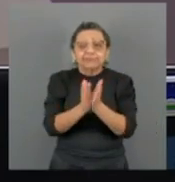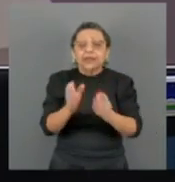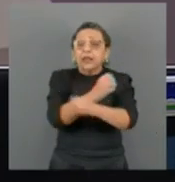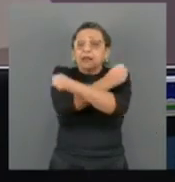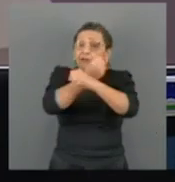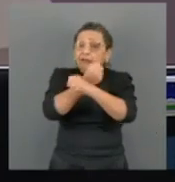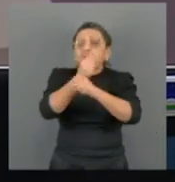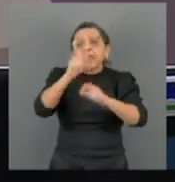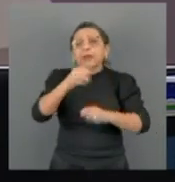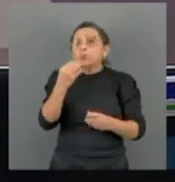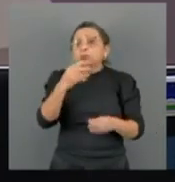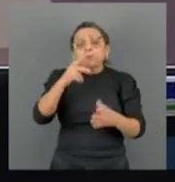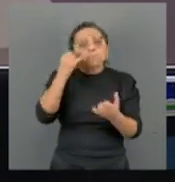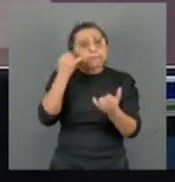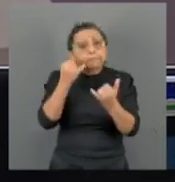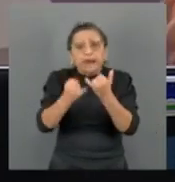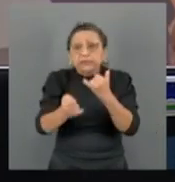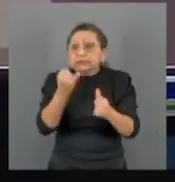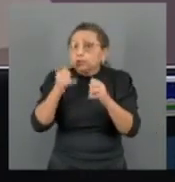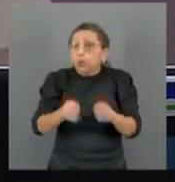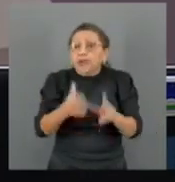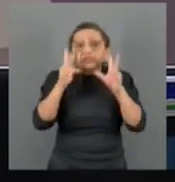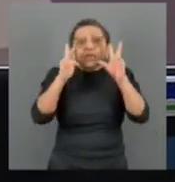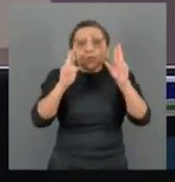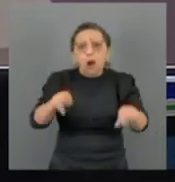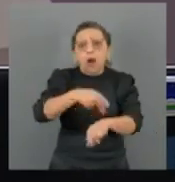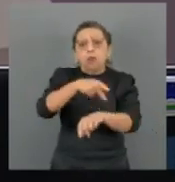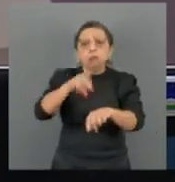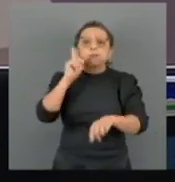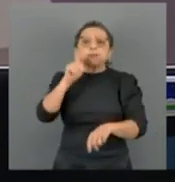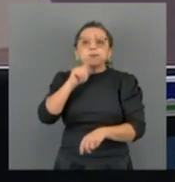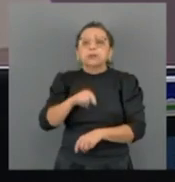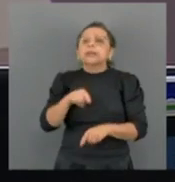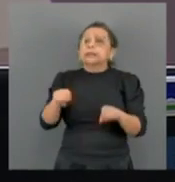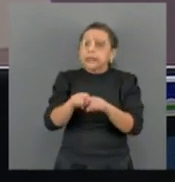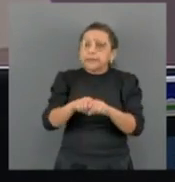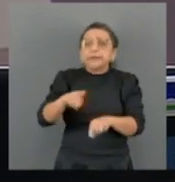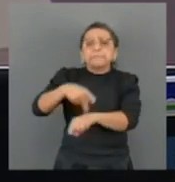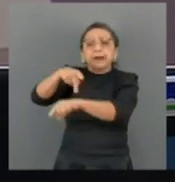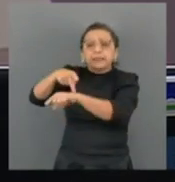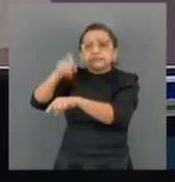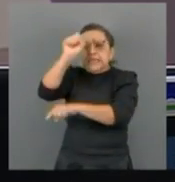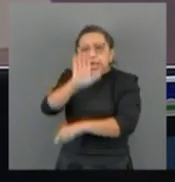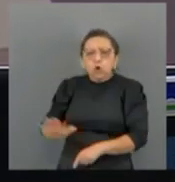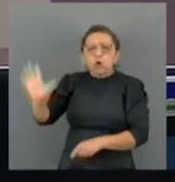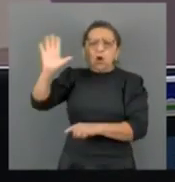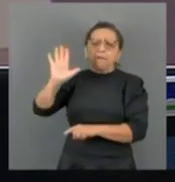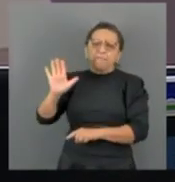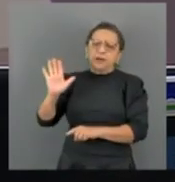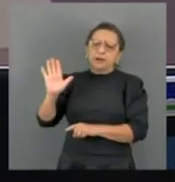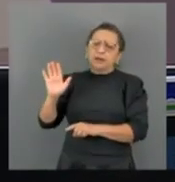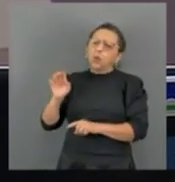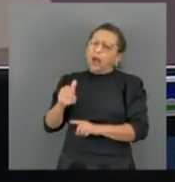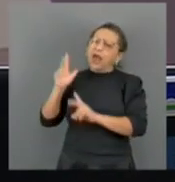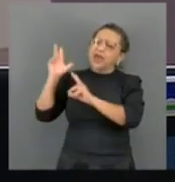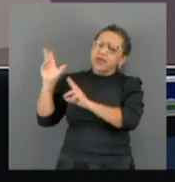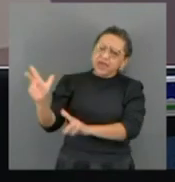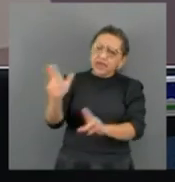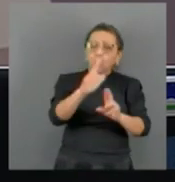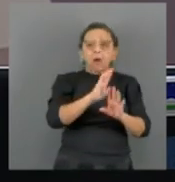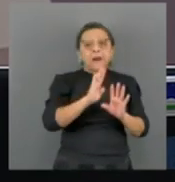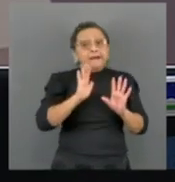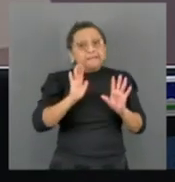que a gente tem nos Estados Unidos e que eles estão fazendo na Europa. Mas como é com muitas